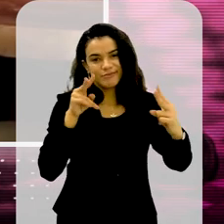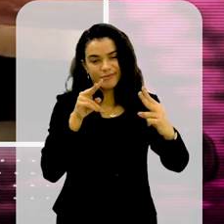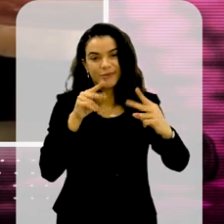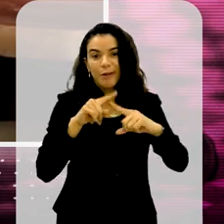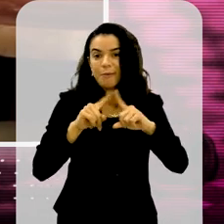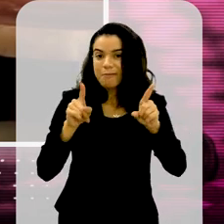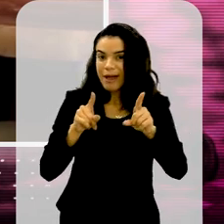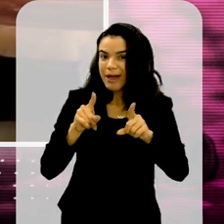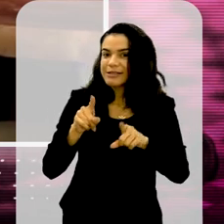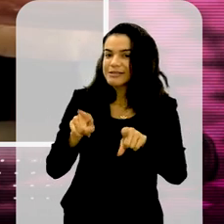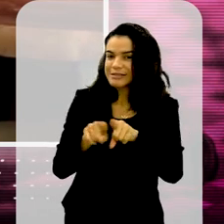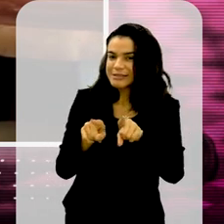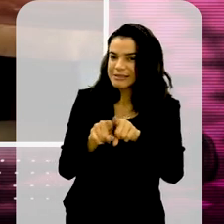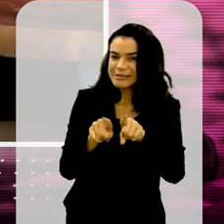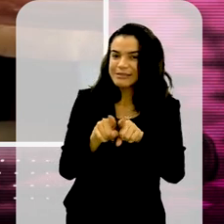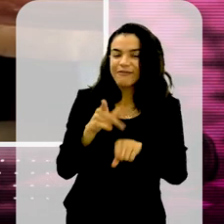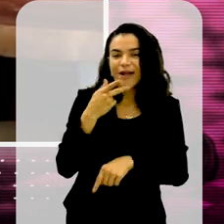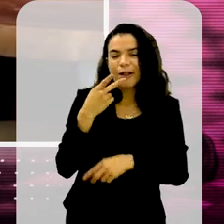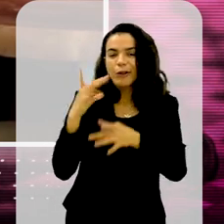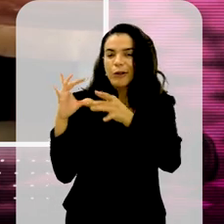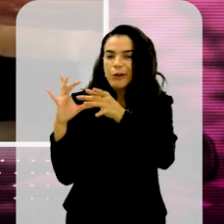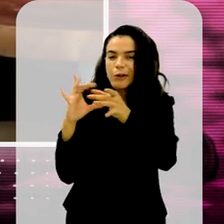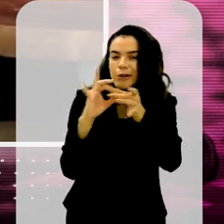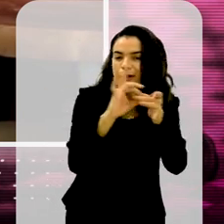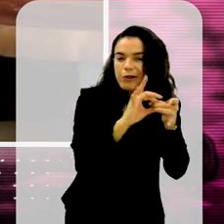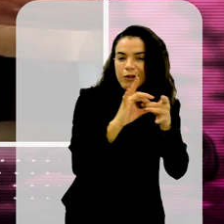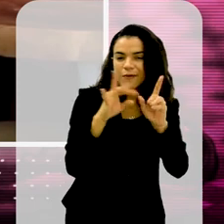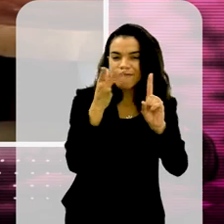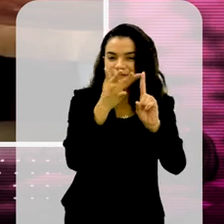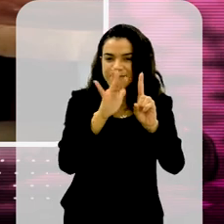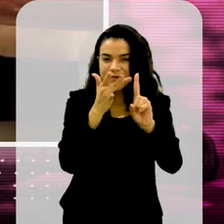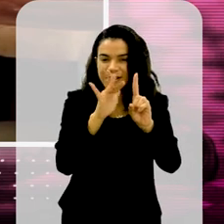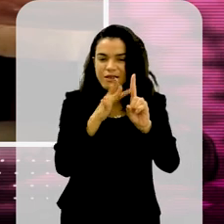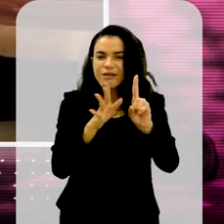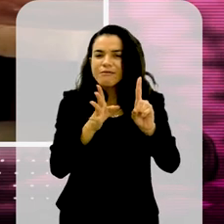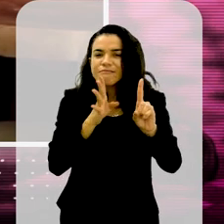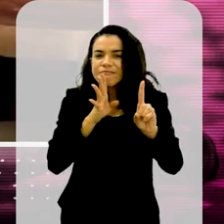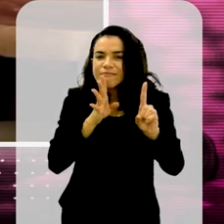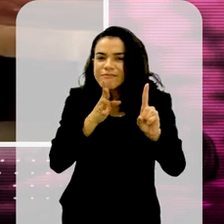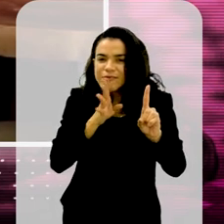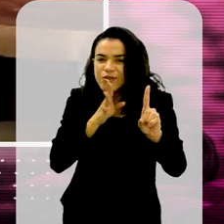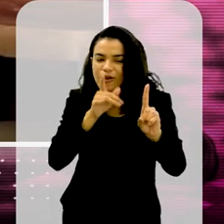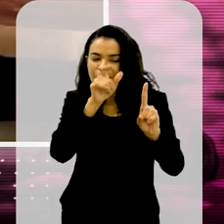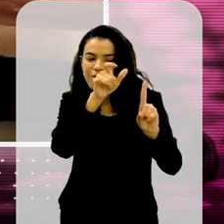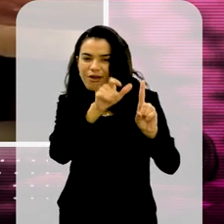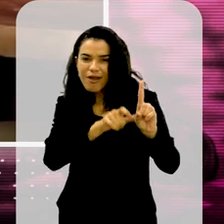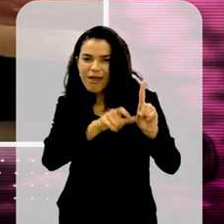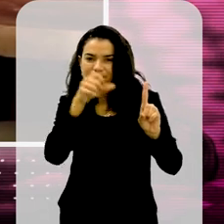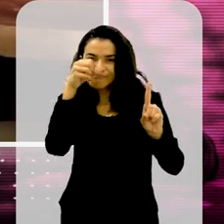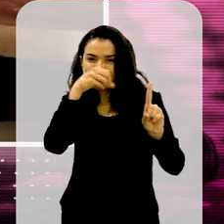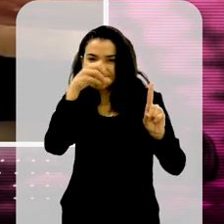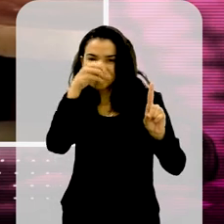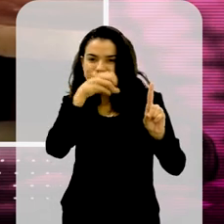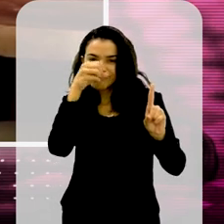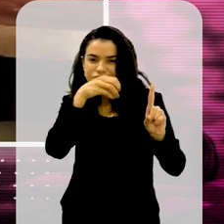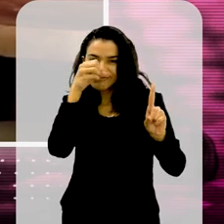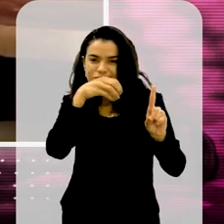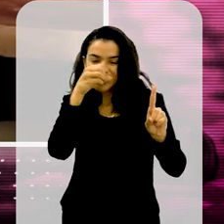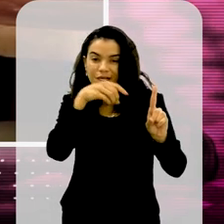sociais. Mas não esqueçamos que quando a gente fala num contexto de vítimas que conhecem os